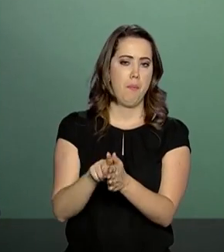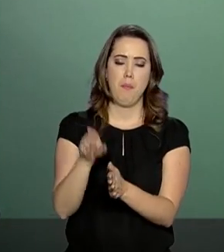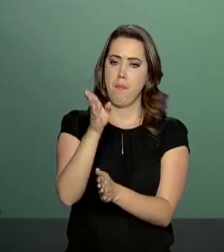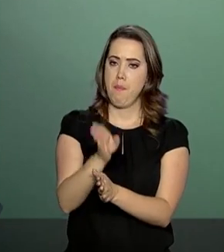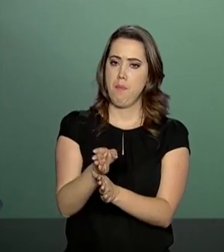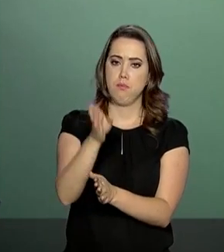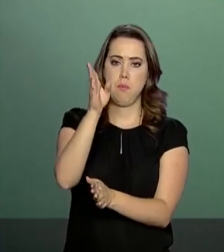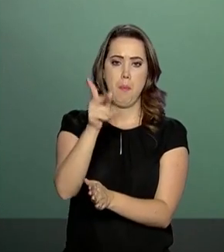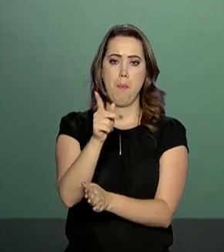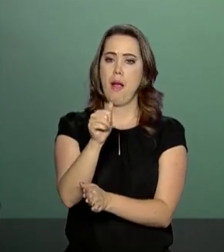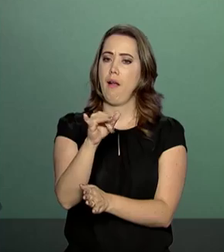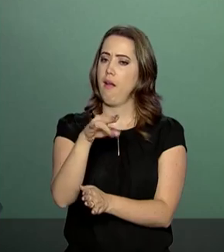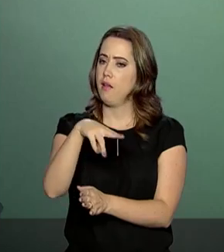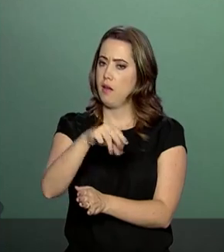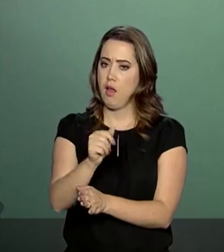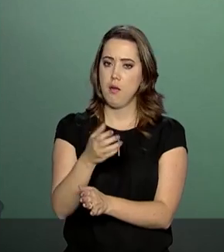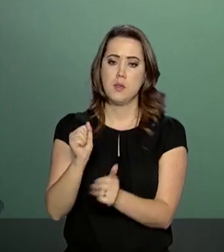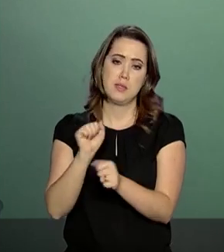ou seja